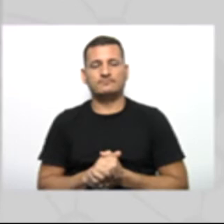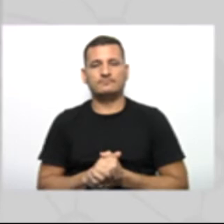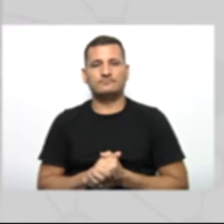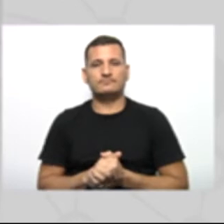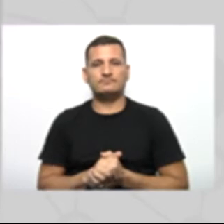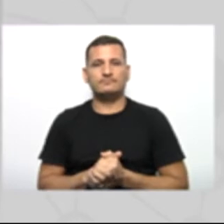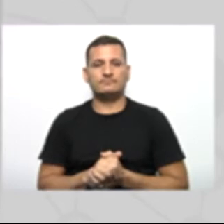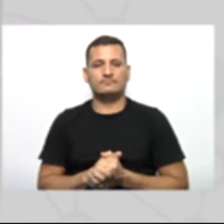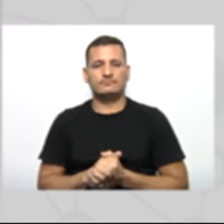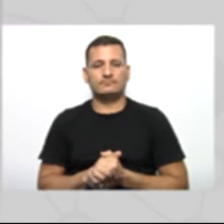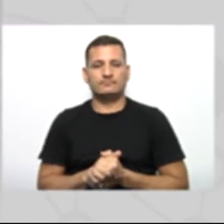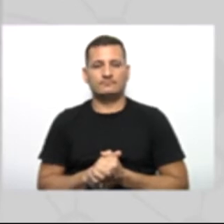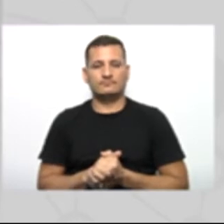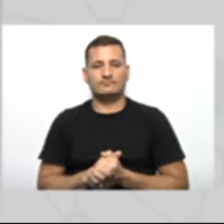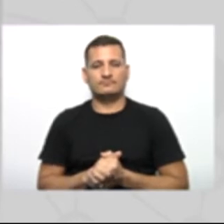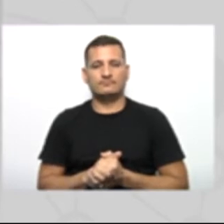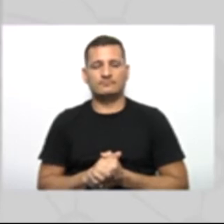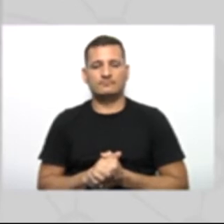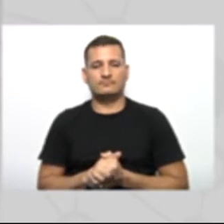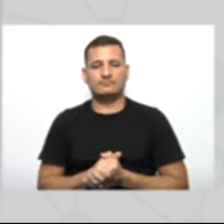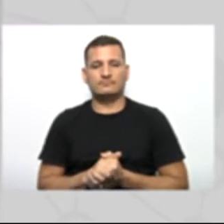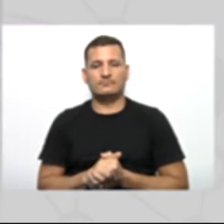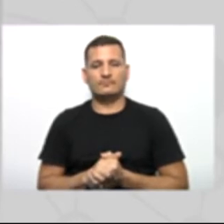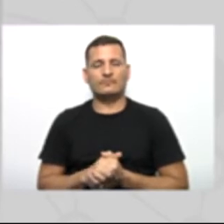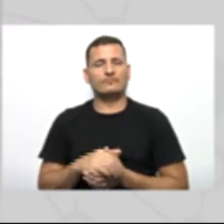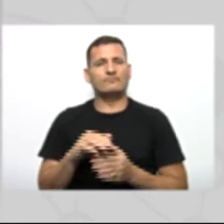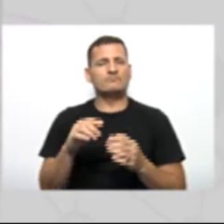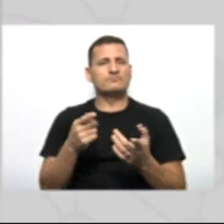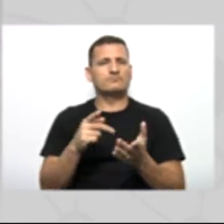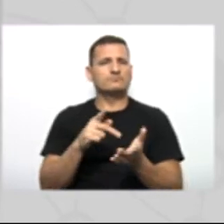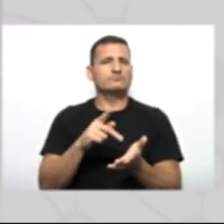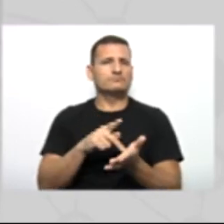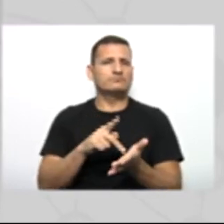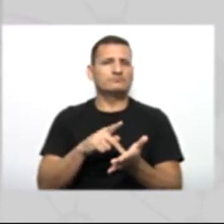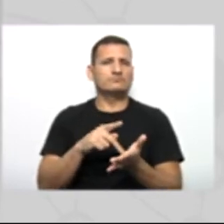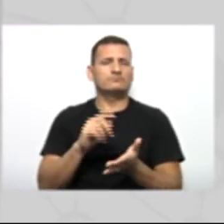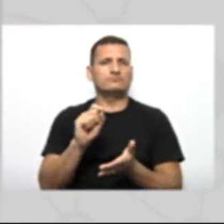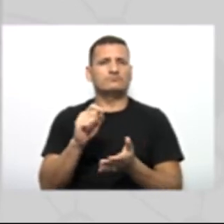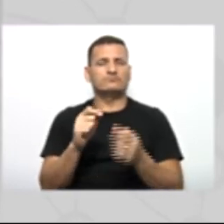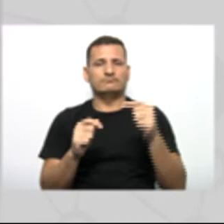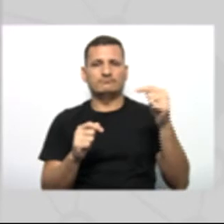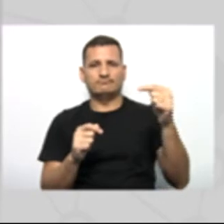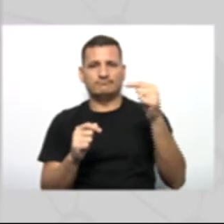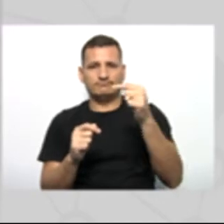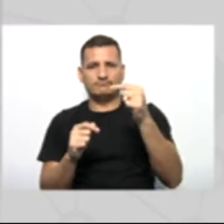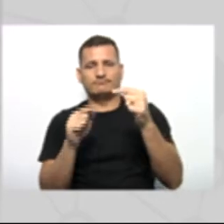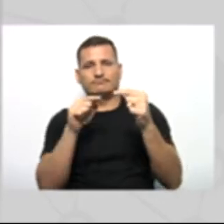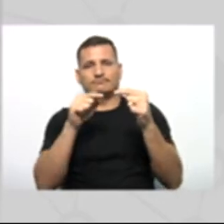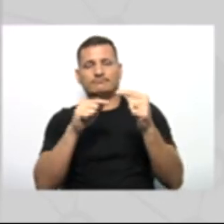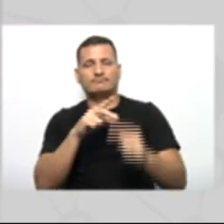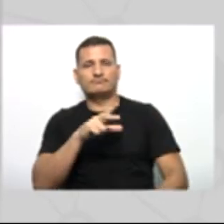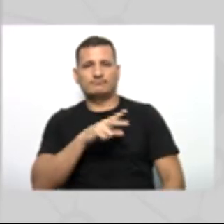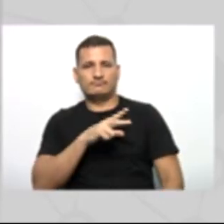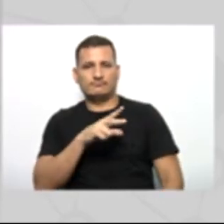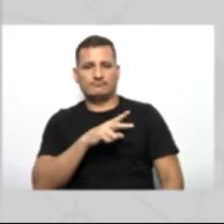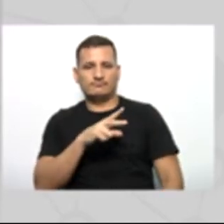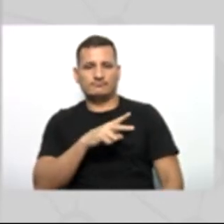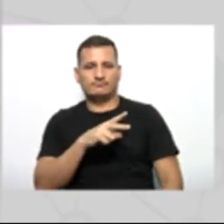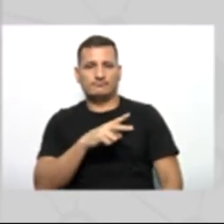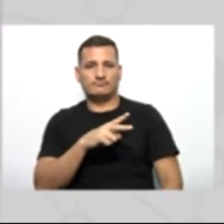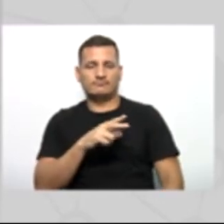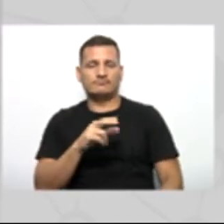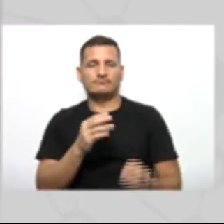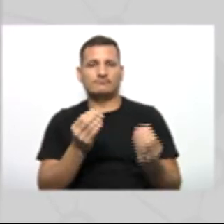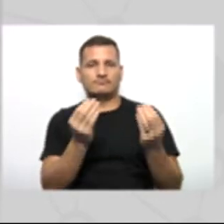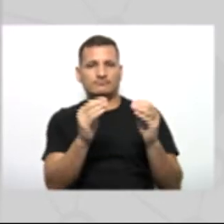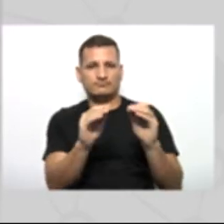caso, um atributo público chamado CPF, mas o que existe, na verdade, é um atributo privado, por causa do underline que você